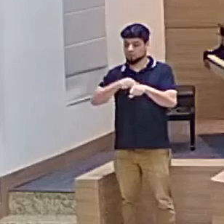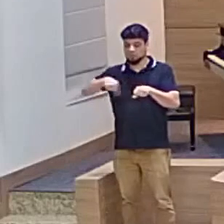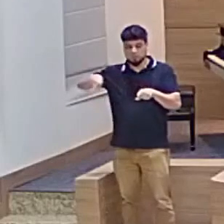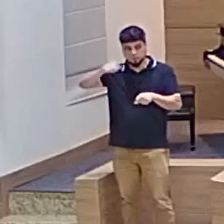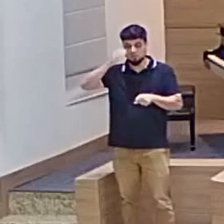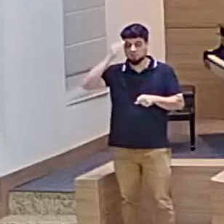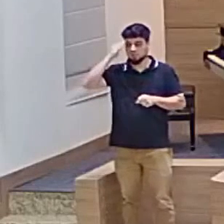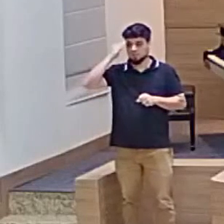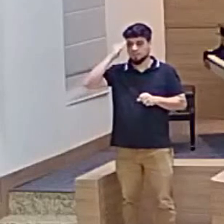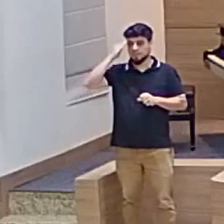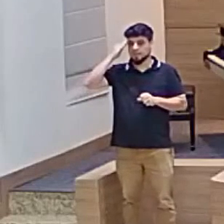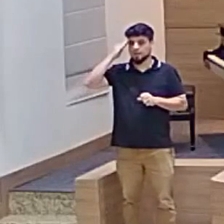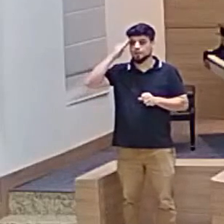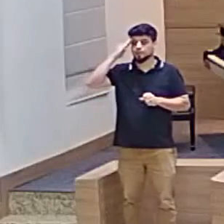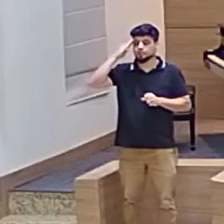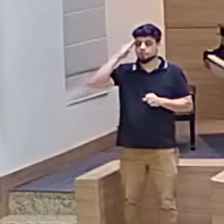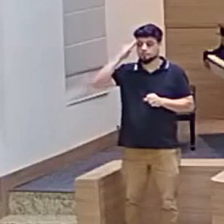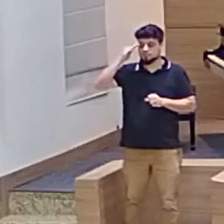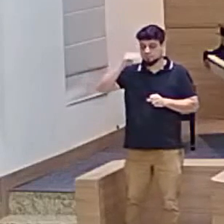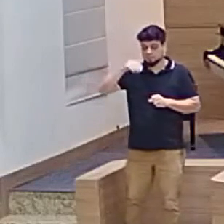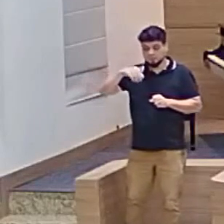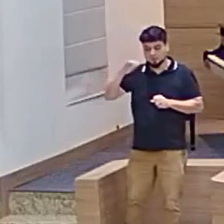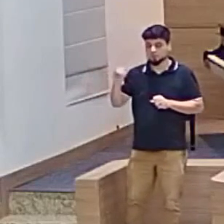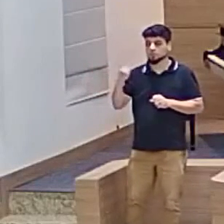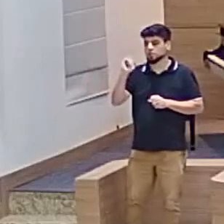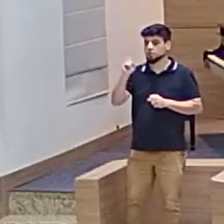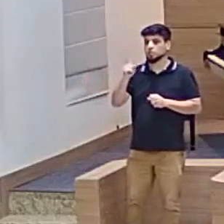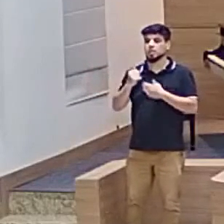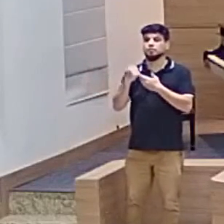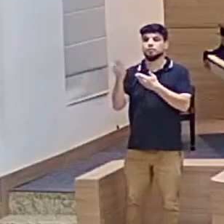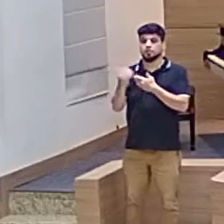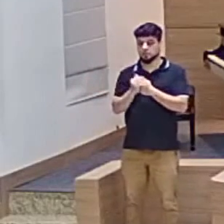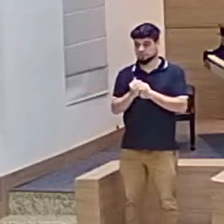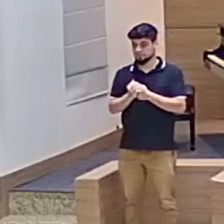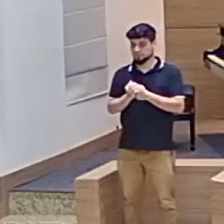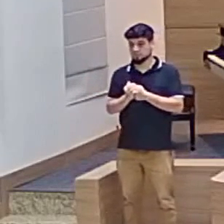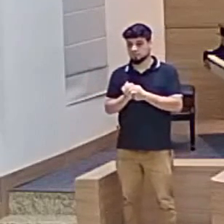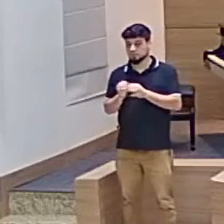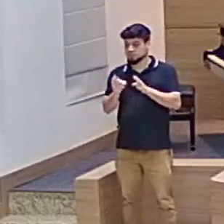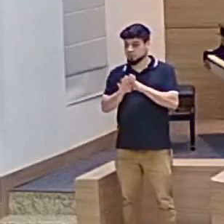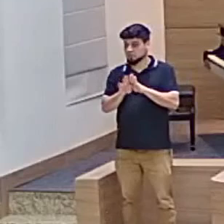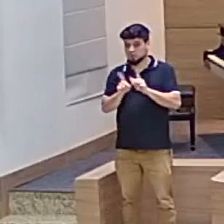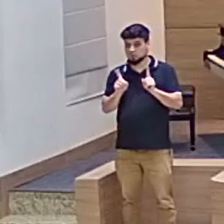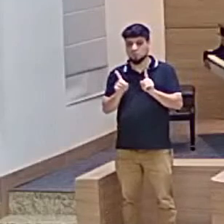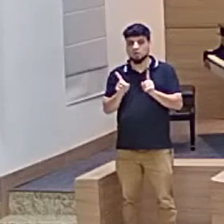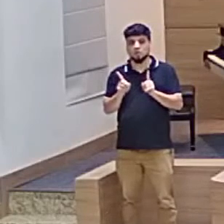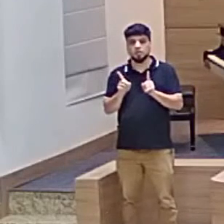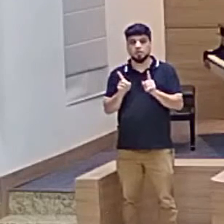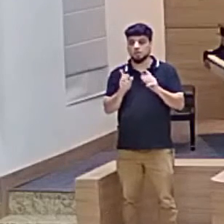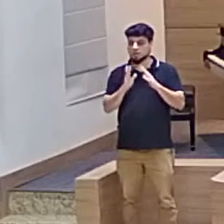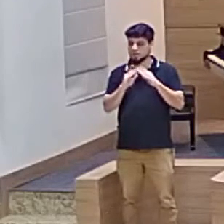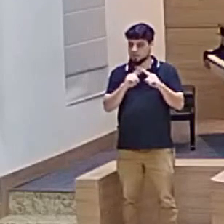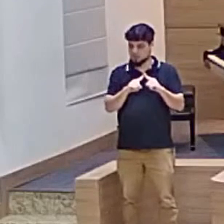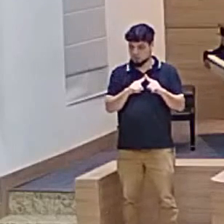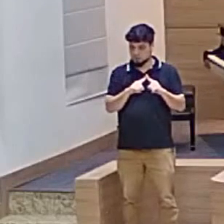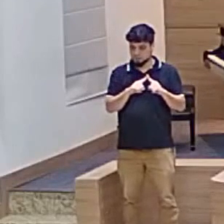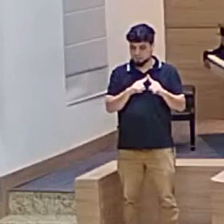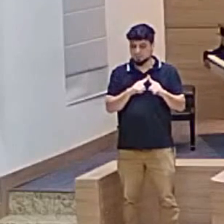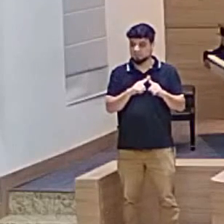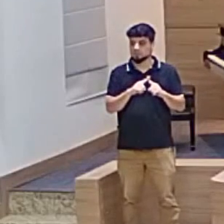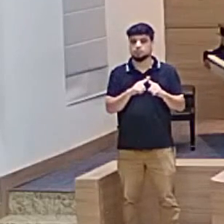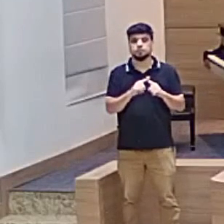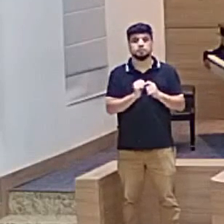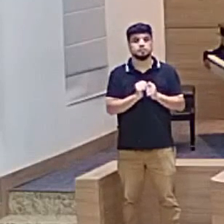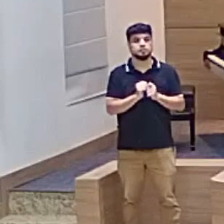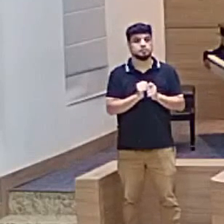que o investimento maior não é lá fora não é nem na igreja não é nem na igreja tem